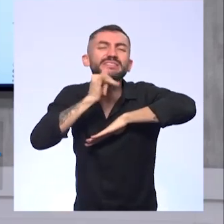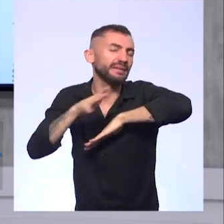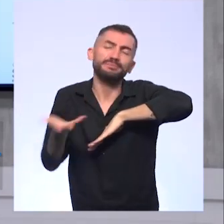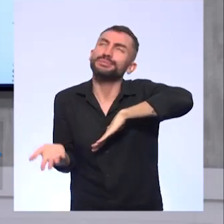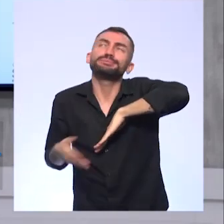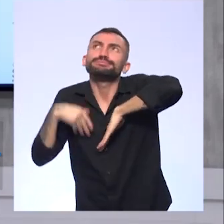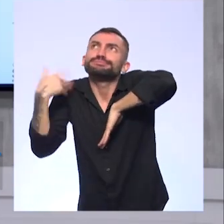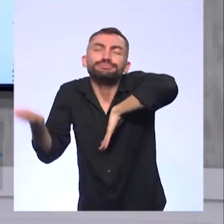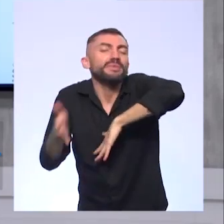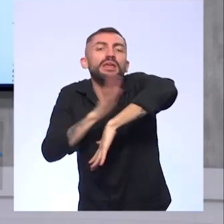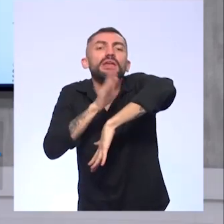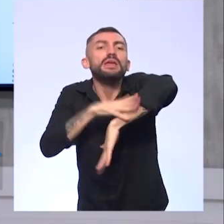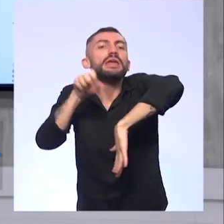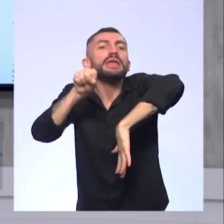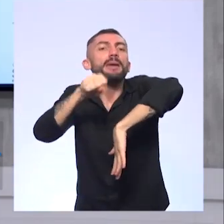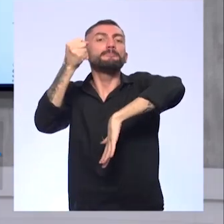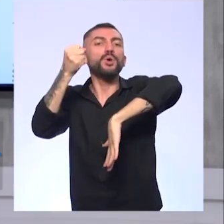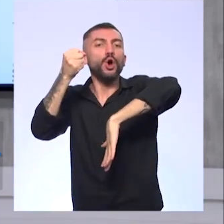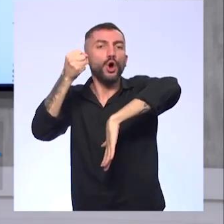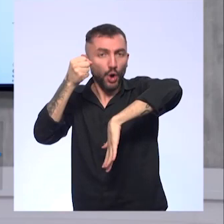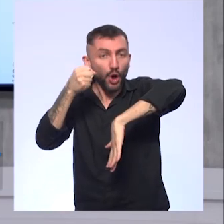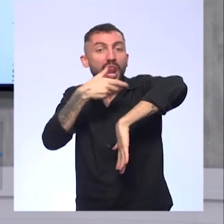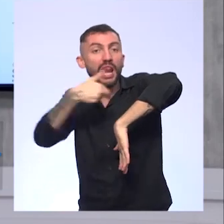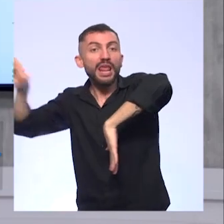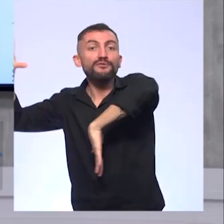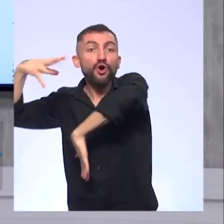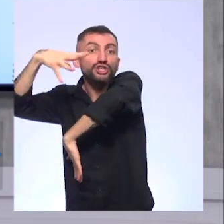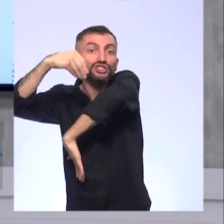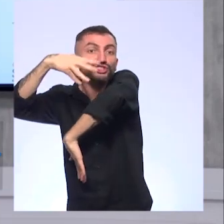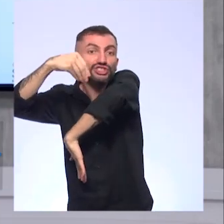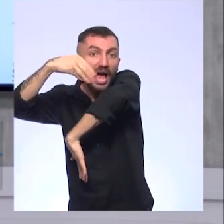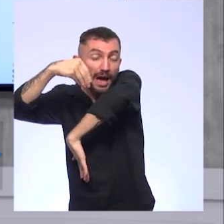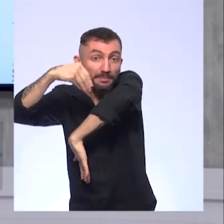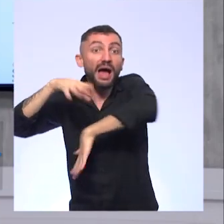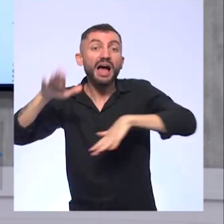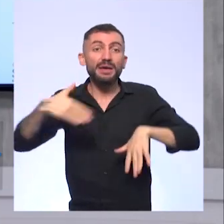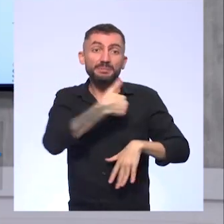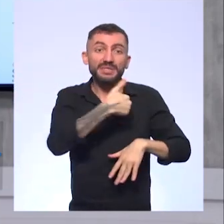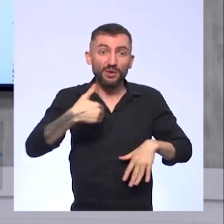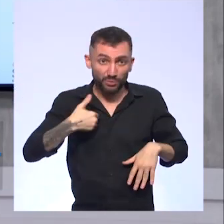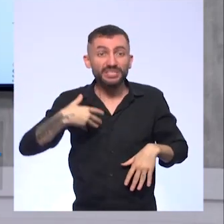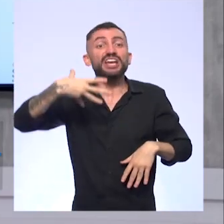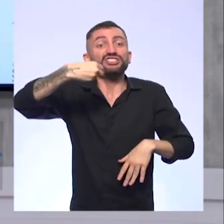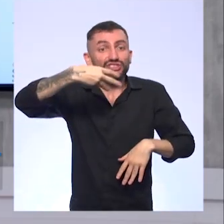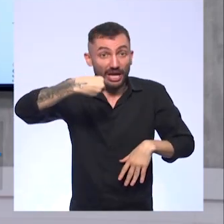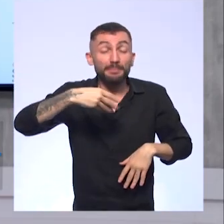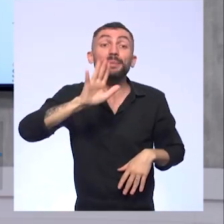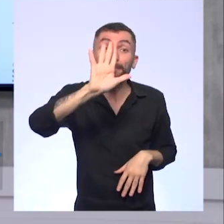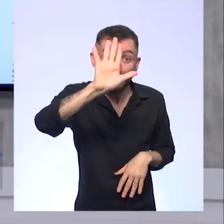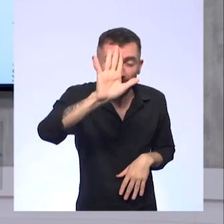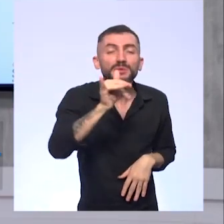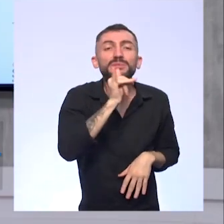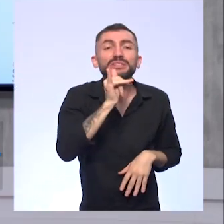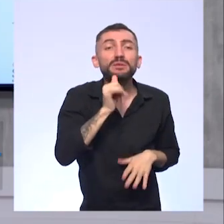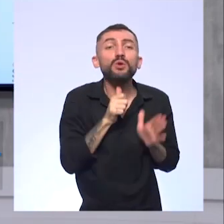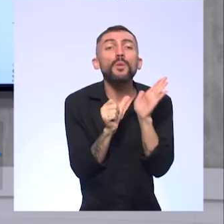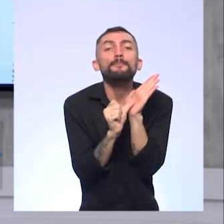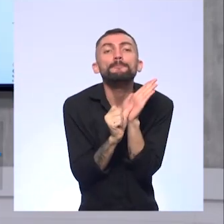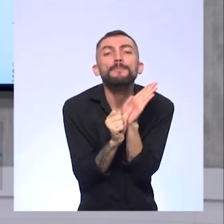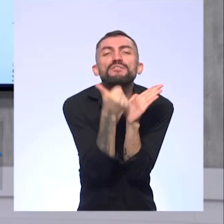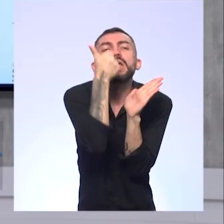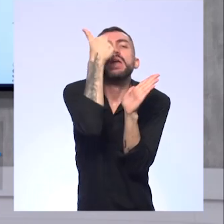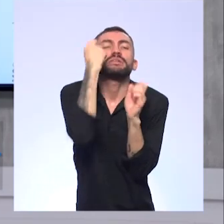braço quebrei quebrei o braço fui fazer uma chapa de uma pneumonia que fazer uma chata uma coisa você se expor a uma raio-x